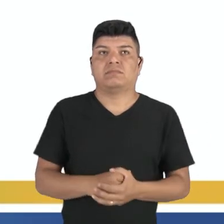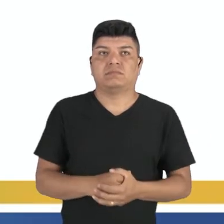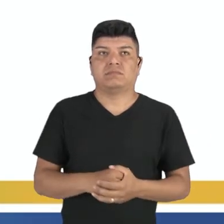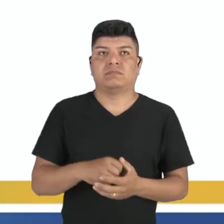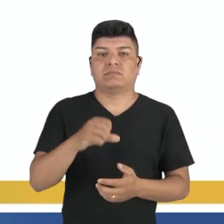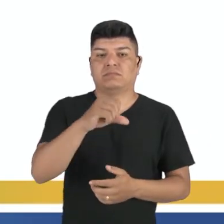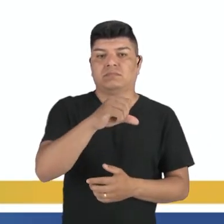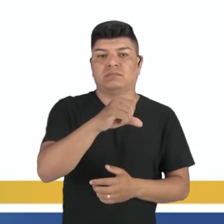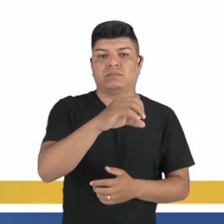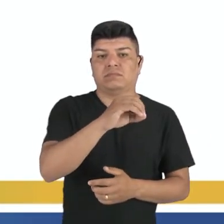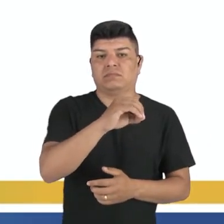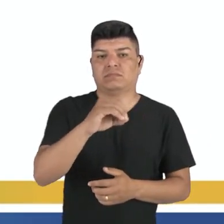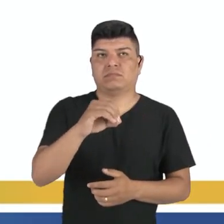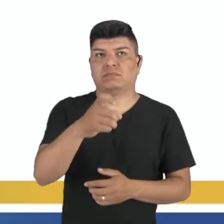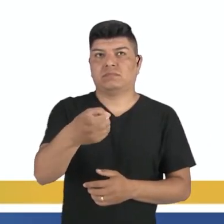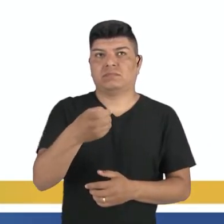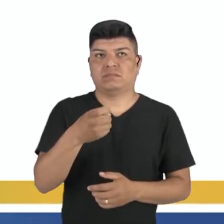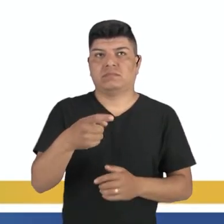a